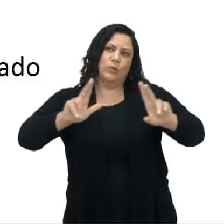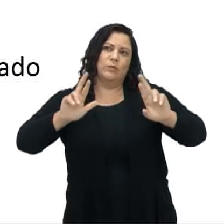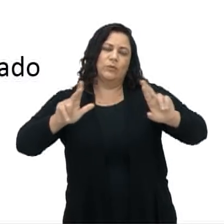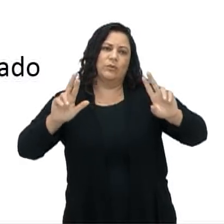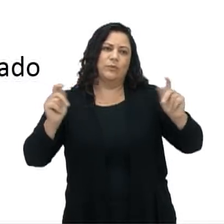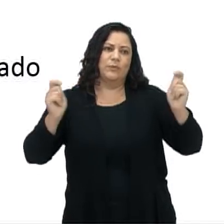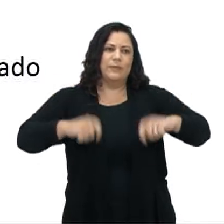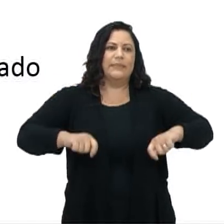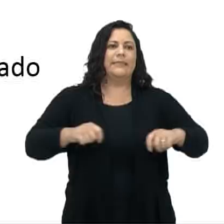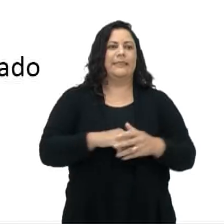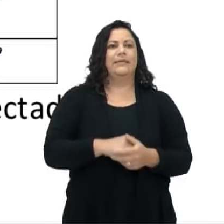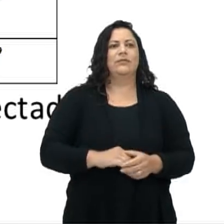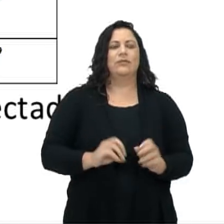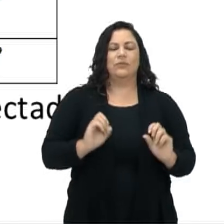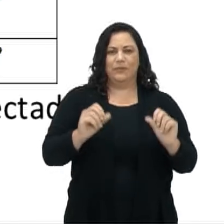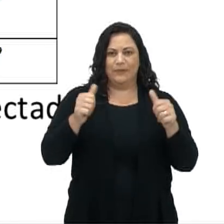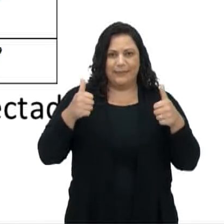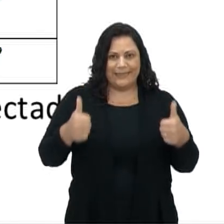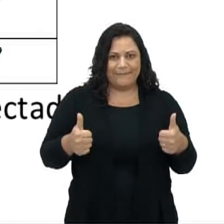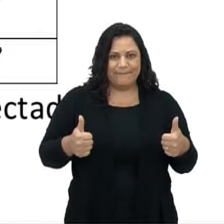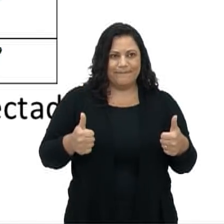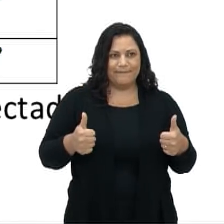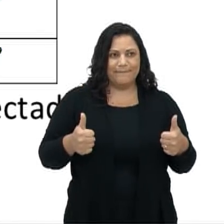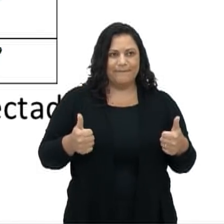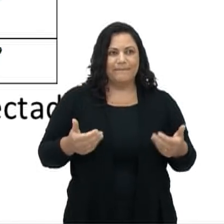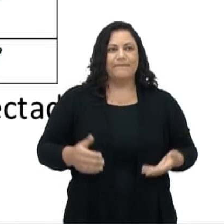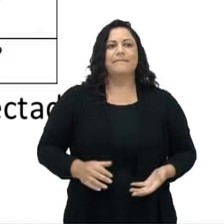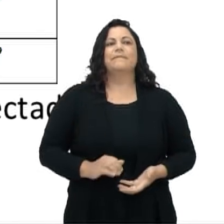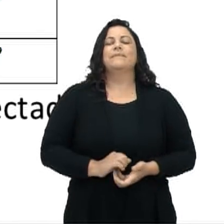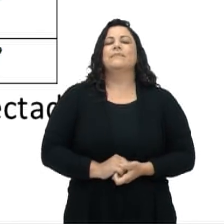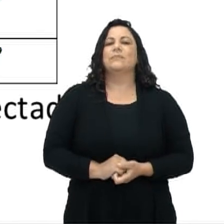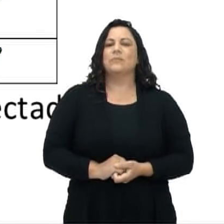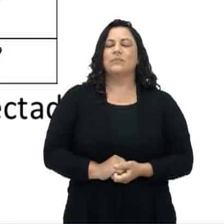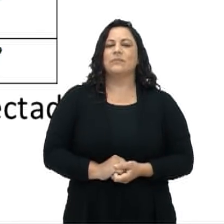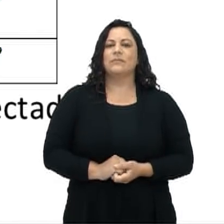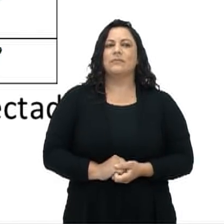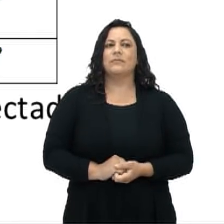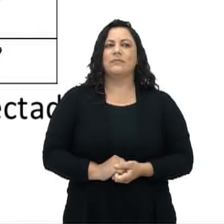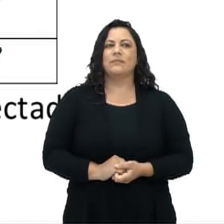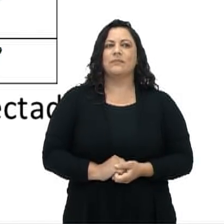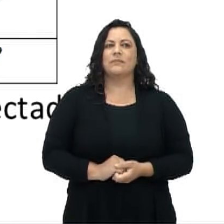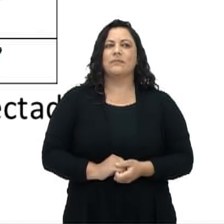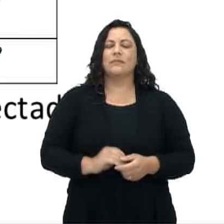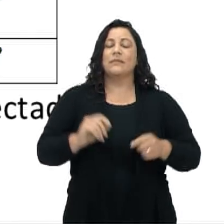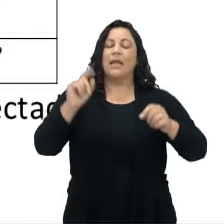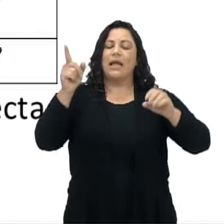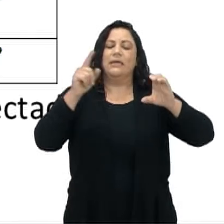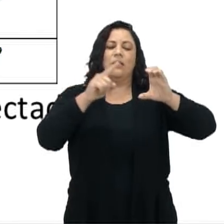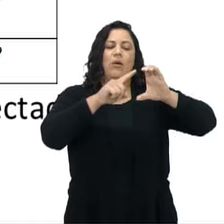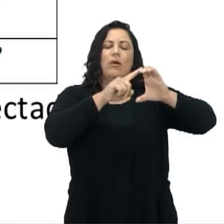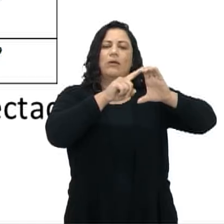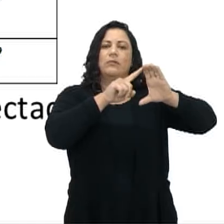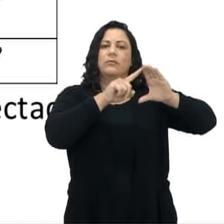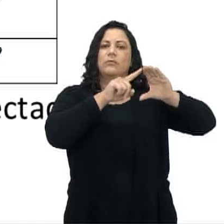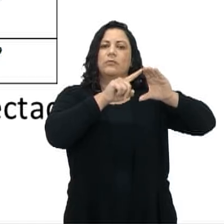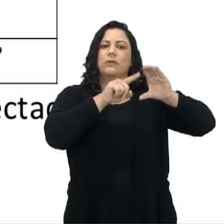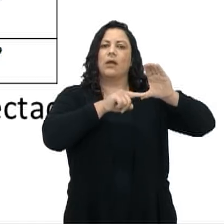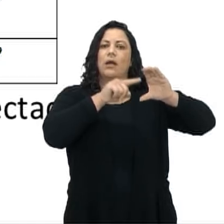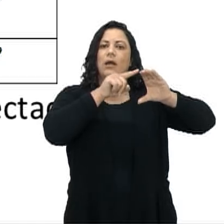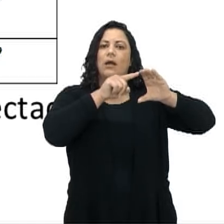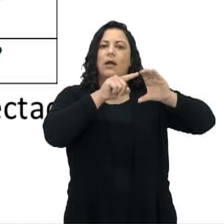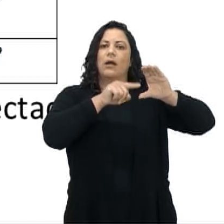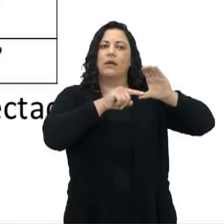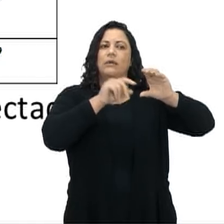permanência, tudo bonitinho. Agora, aqui eu coloquei os ângulos também para facilitar para vocês, tá? Esse aqui